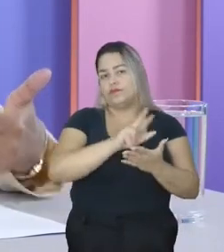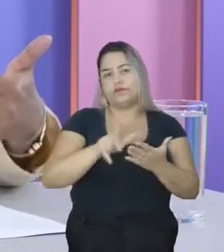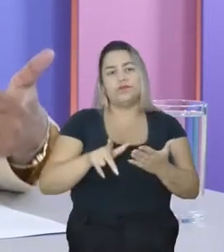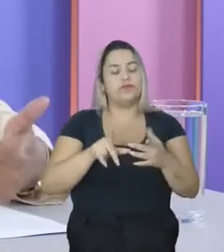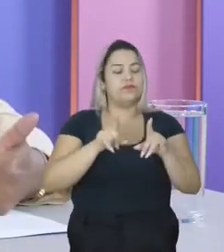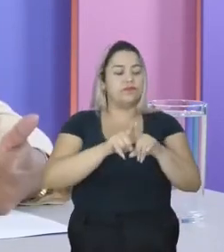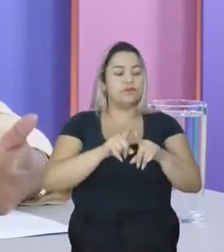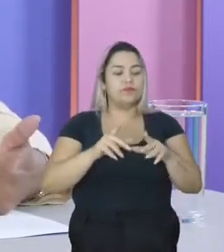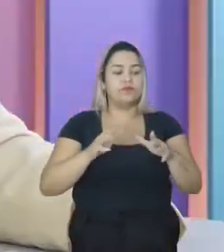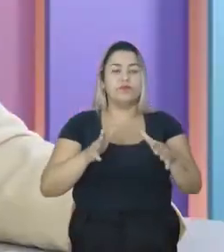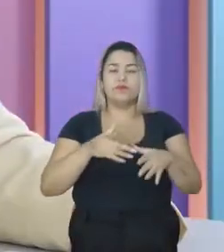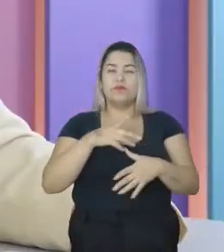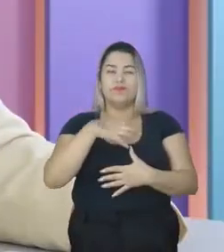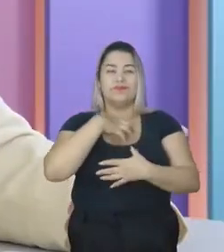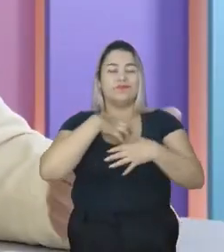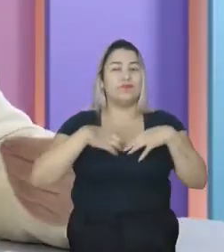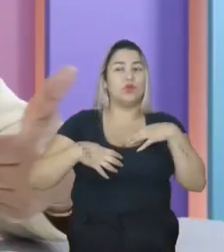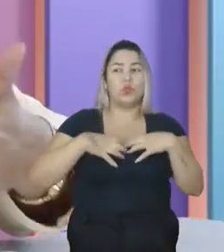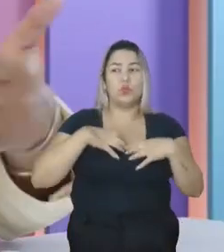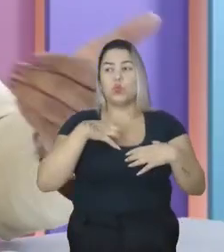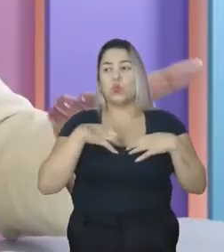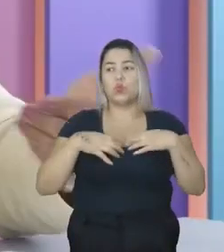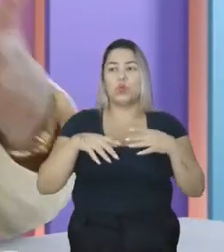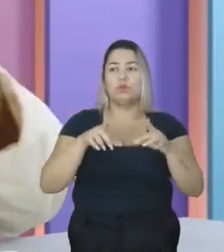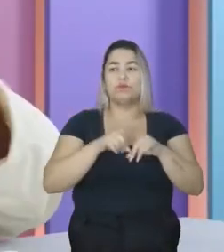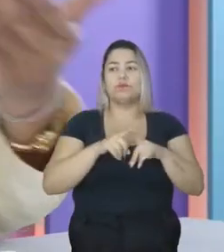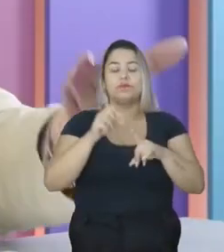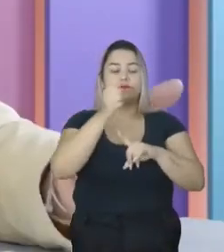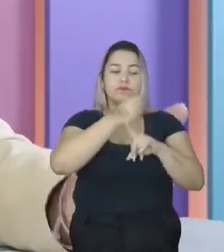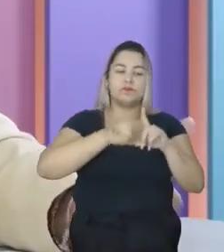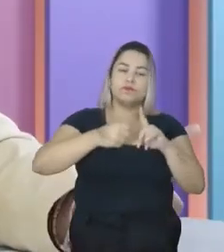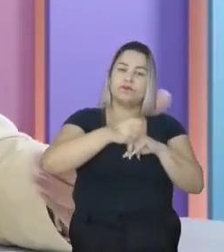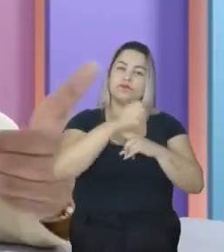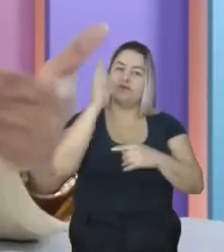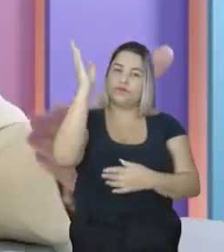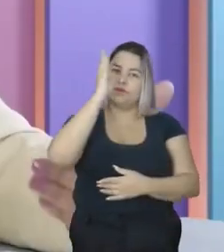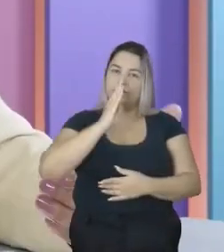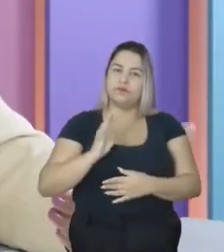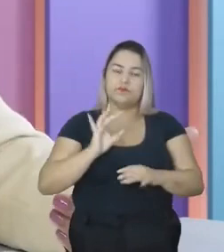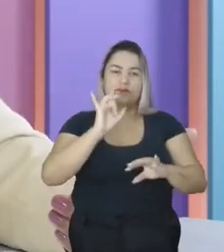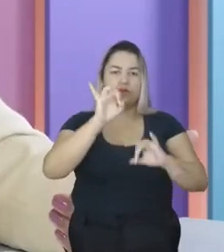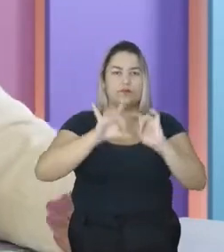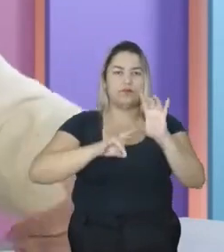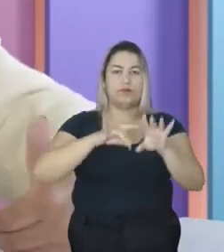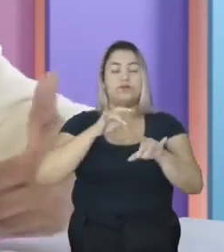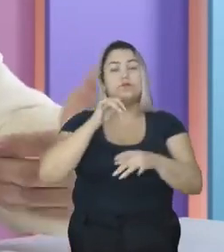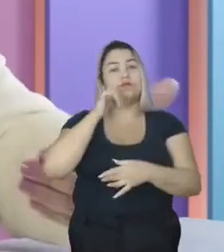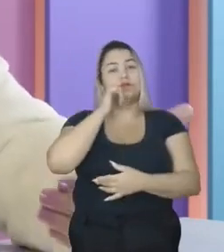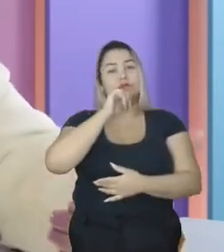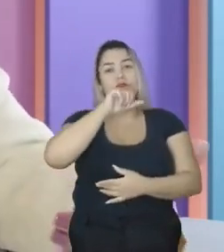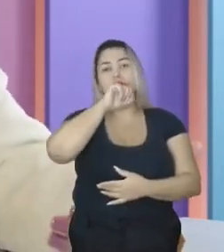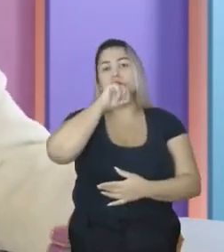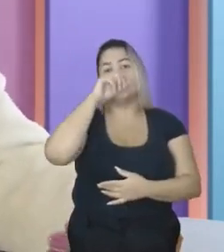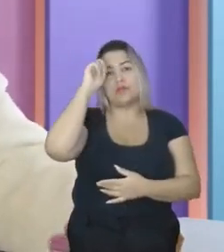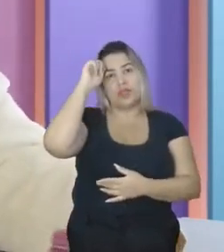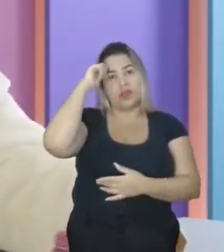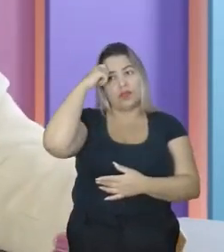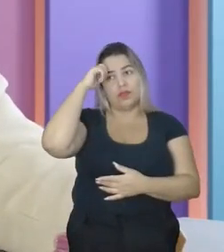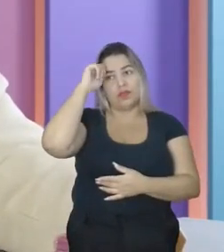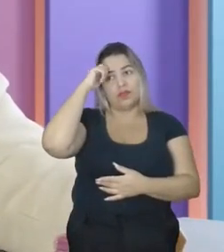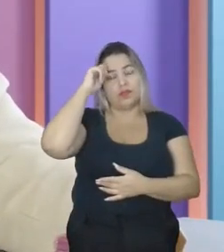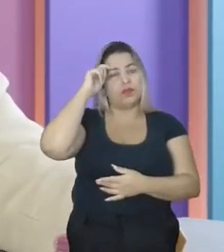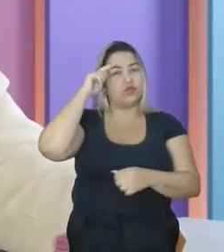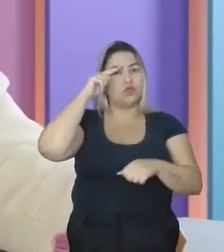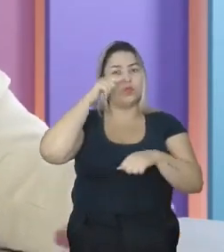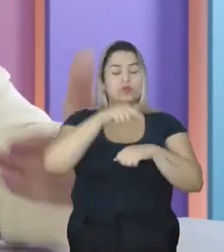que nos aflige a sociedade brasileira, especialmente as mães negras, que é o genocídio